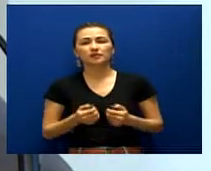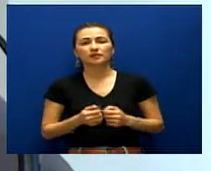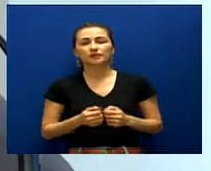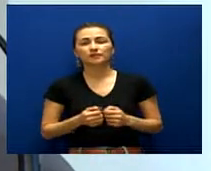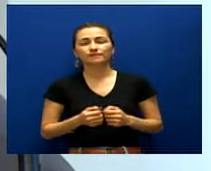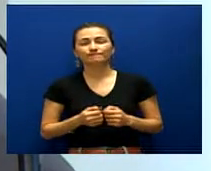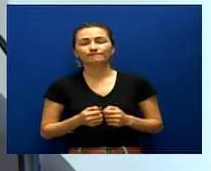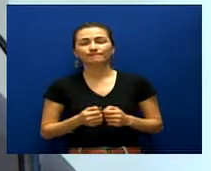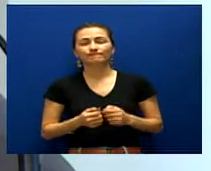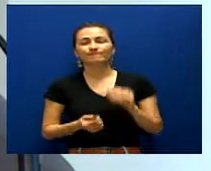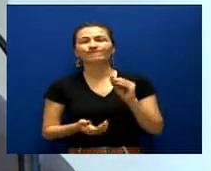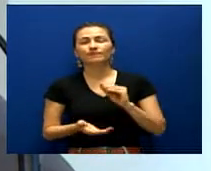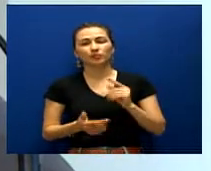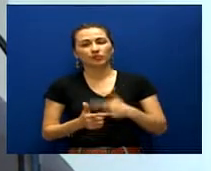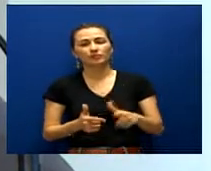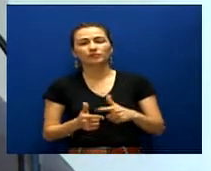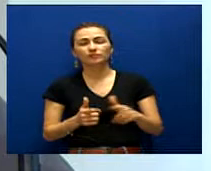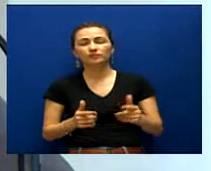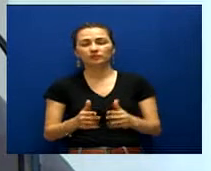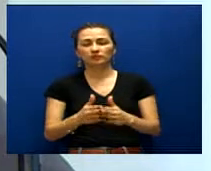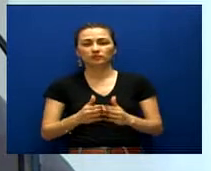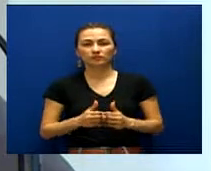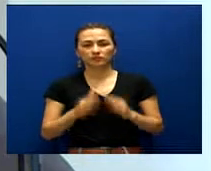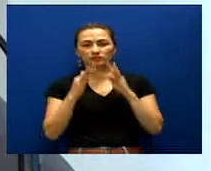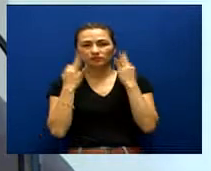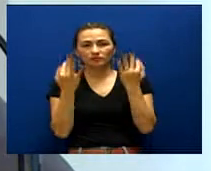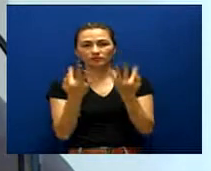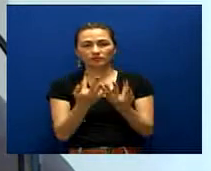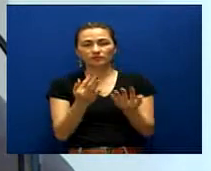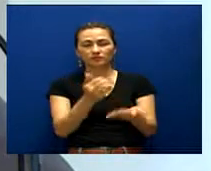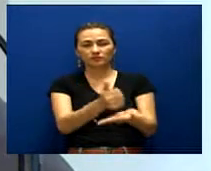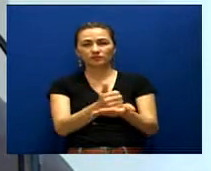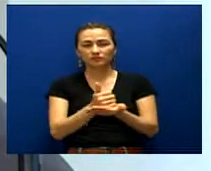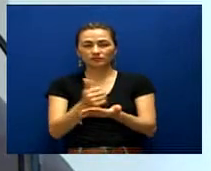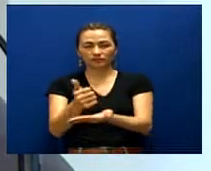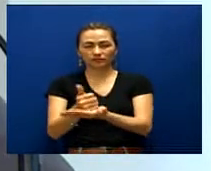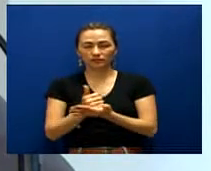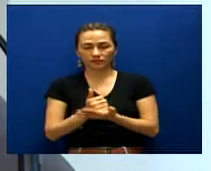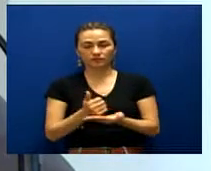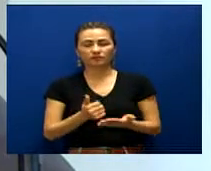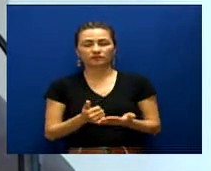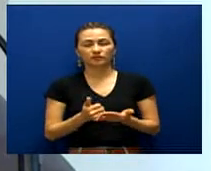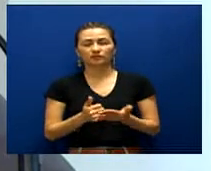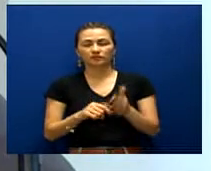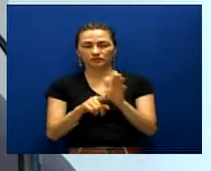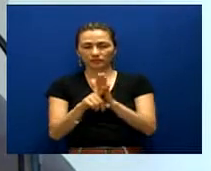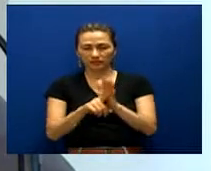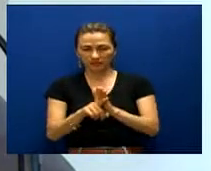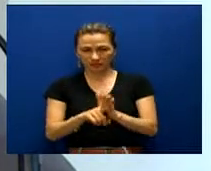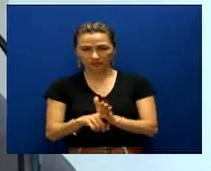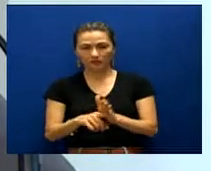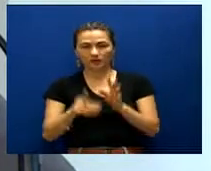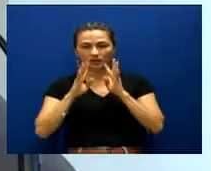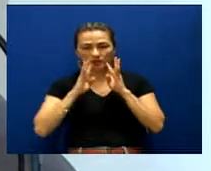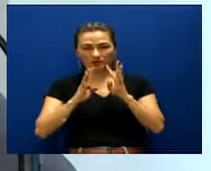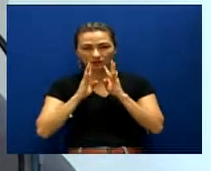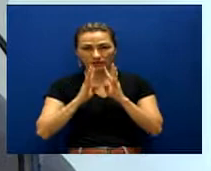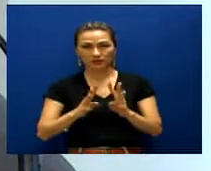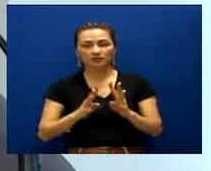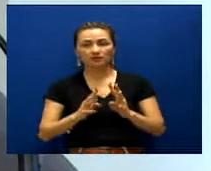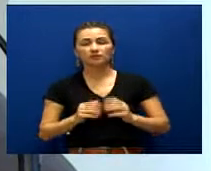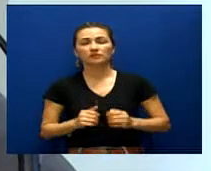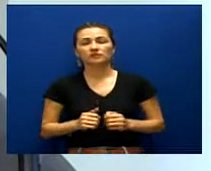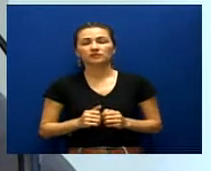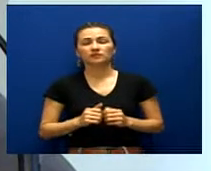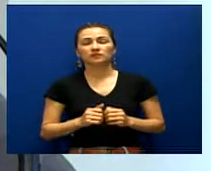nosso pedido de apoio, que as famílias continuem pesquisando, avaliando e atentas, até porque uma